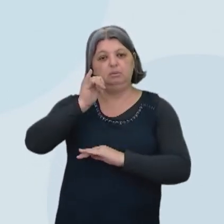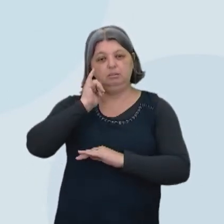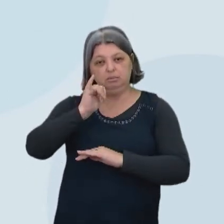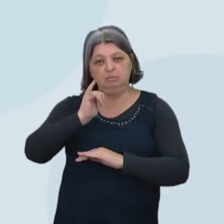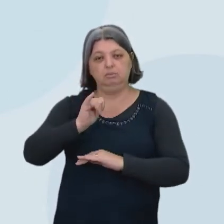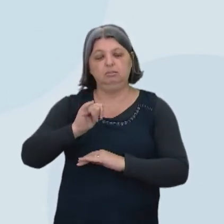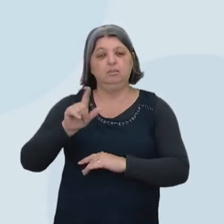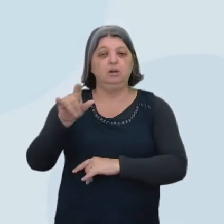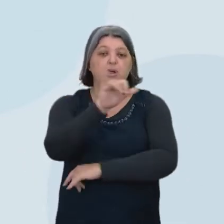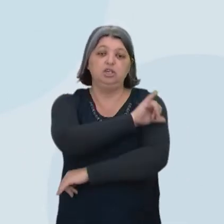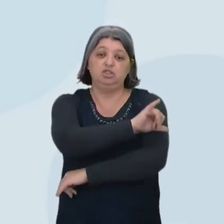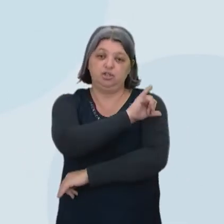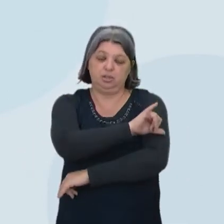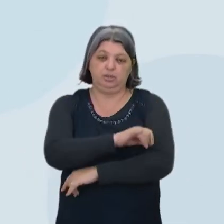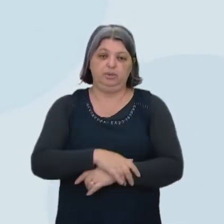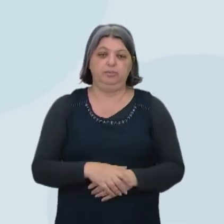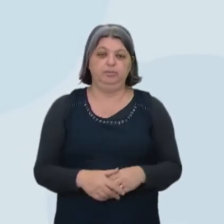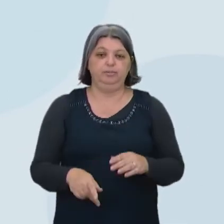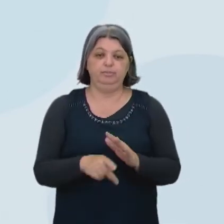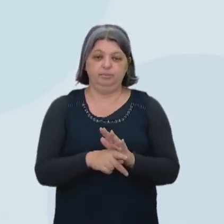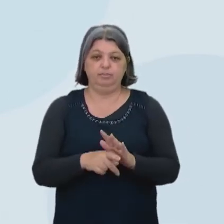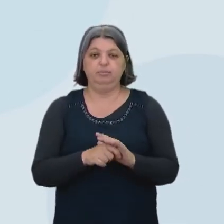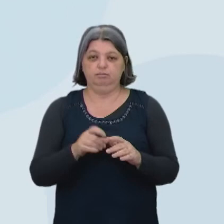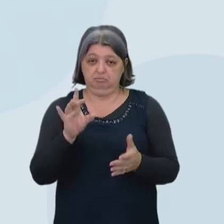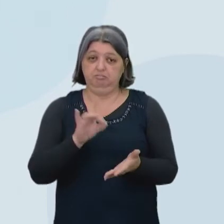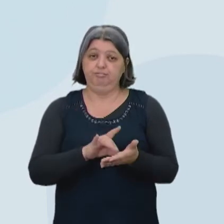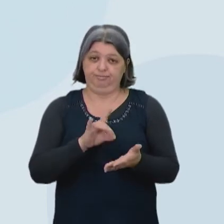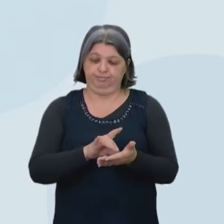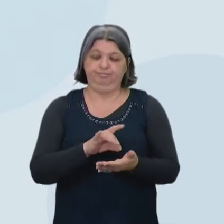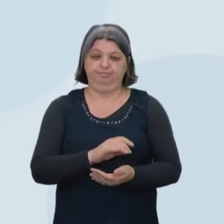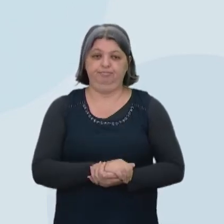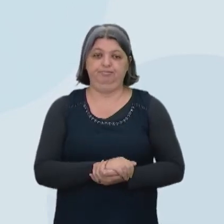Rio de Janeiro. Uma produção e um Watch.